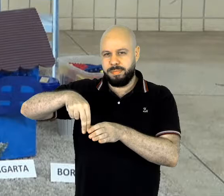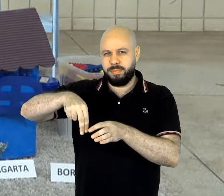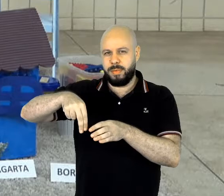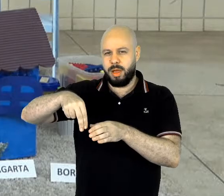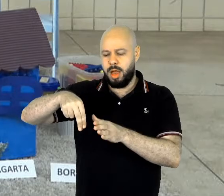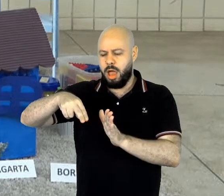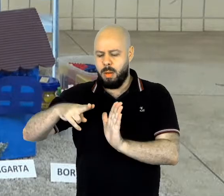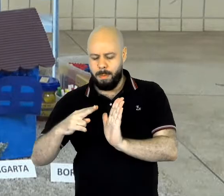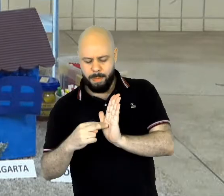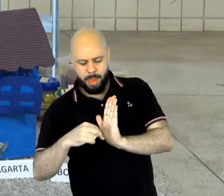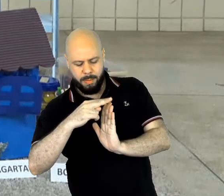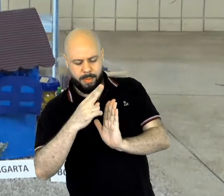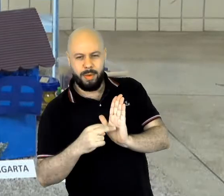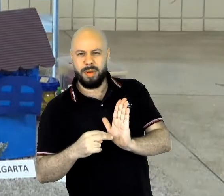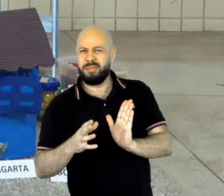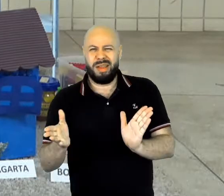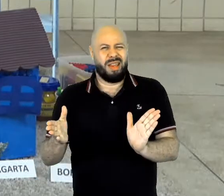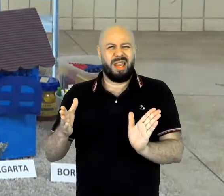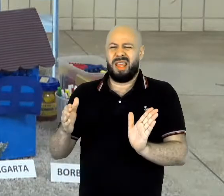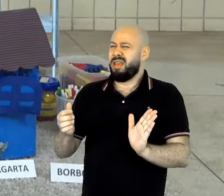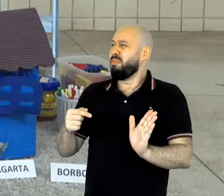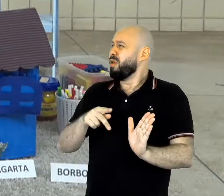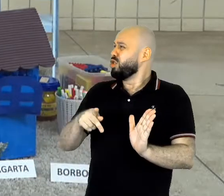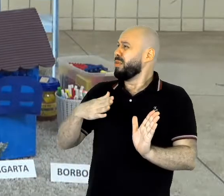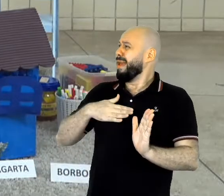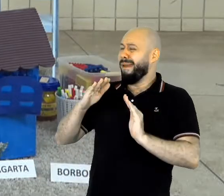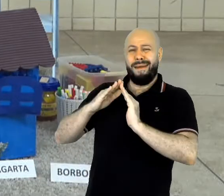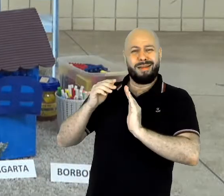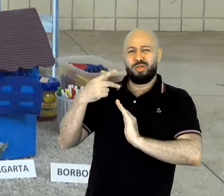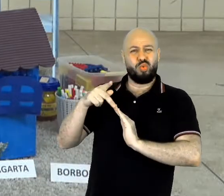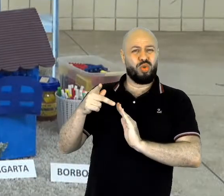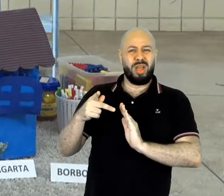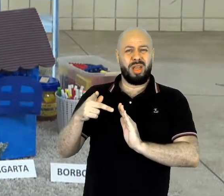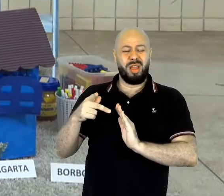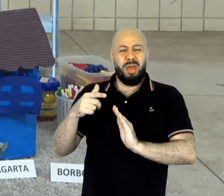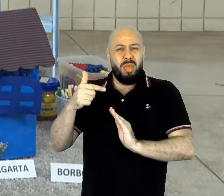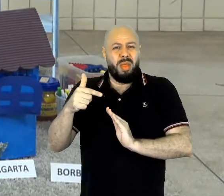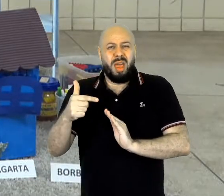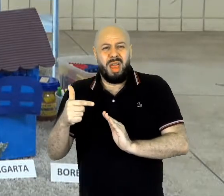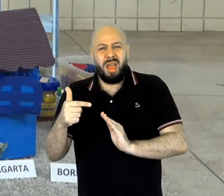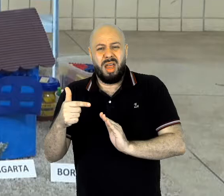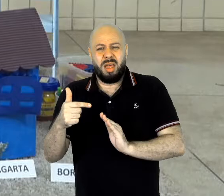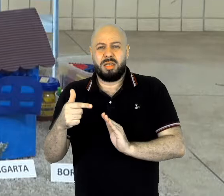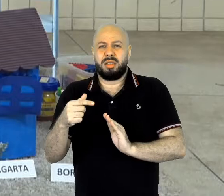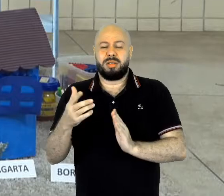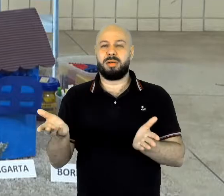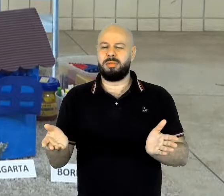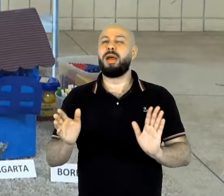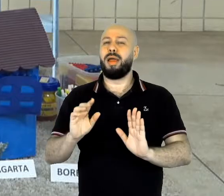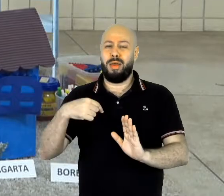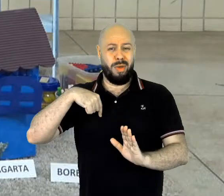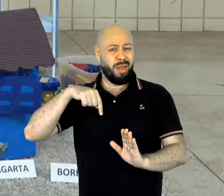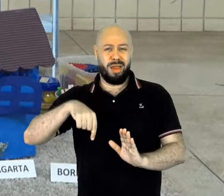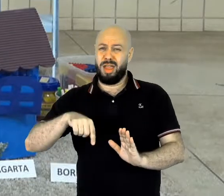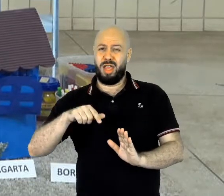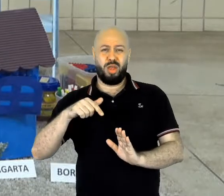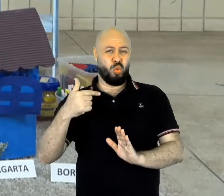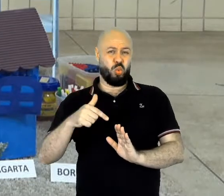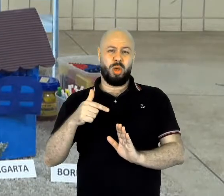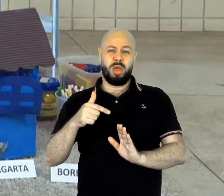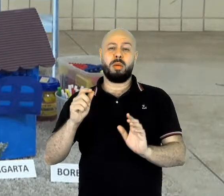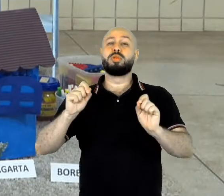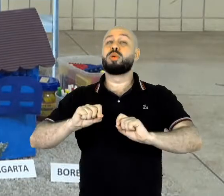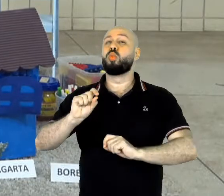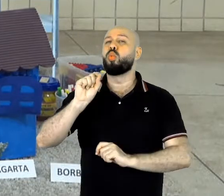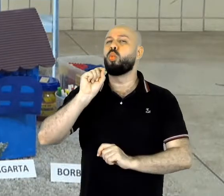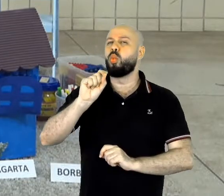Ah, professora, mas na minha casa não tem pincel. Não tem problema, porque aqui também eu não tenho pincel. Você pode estar utilizando,